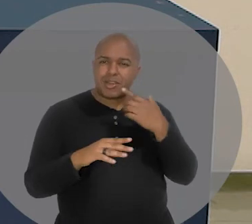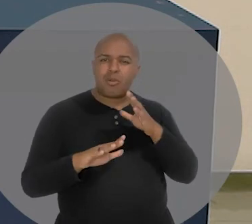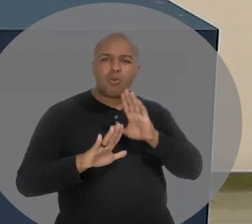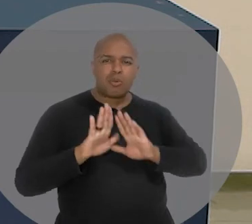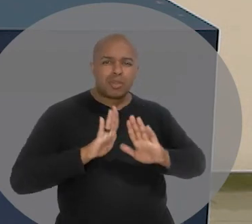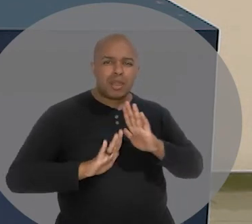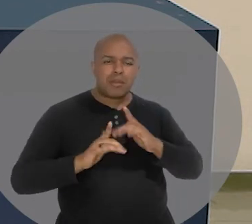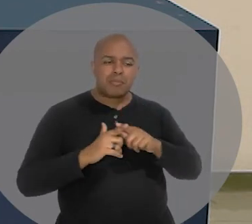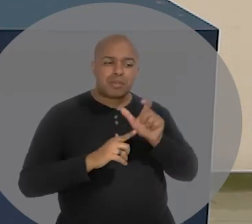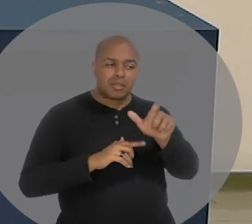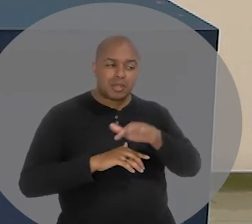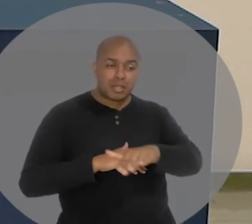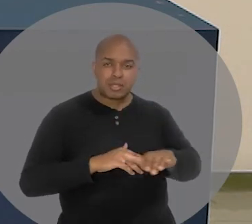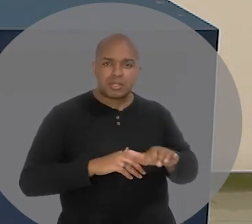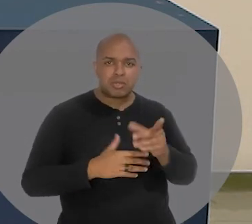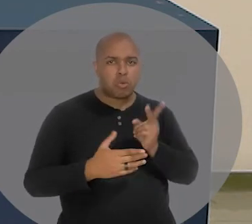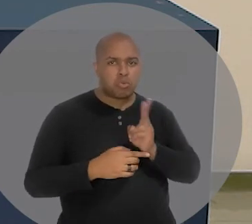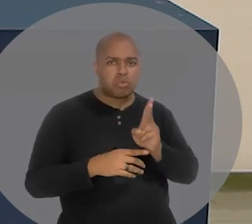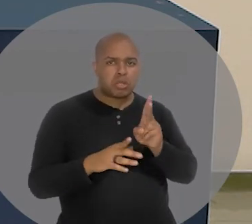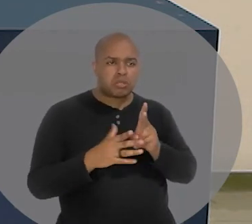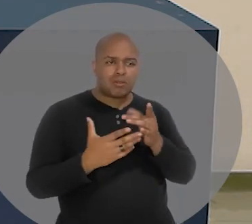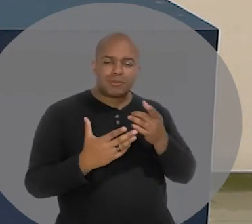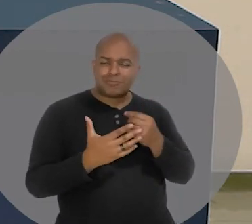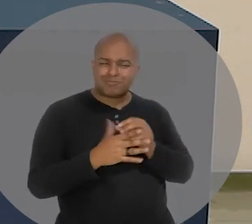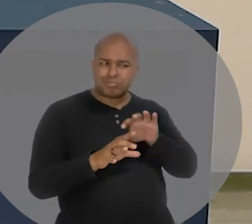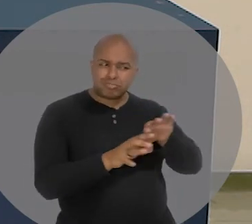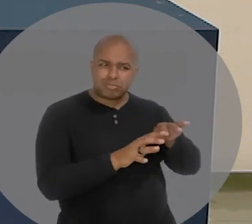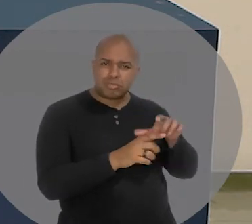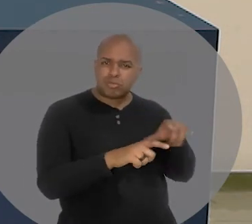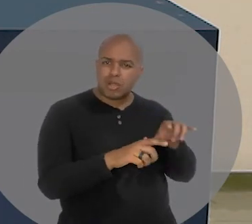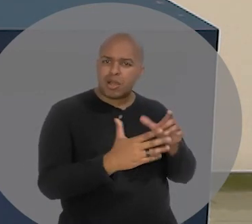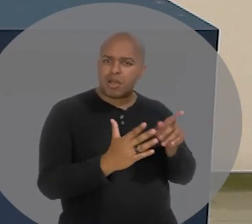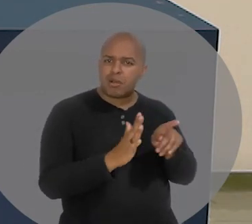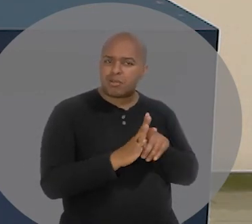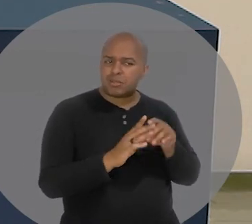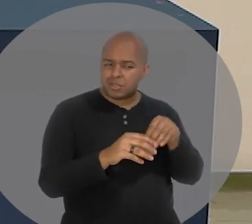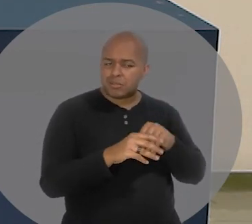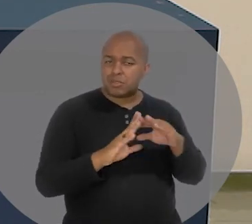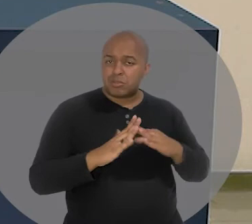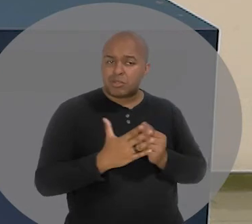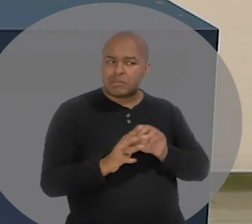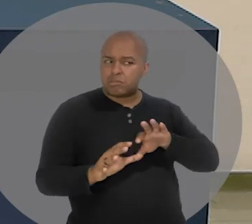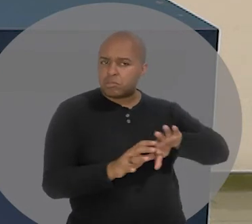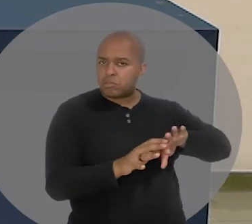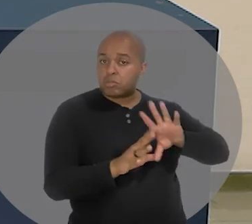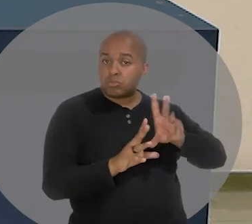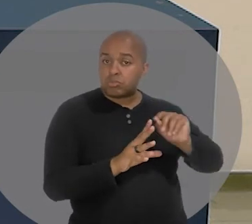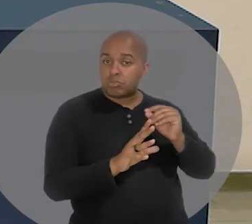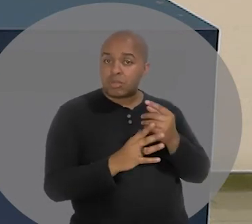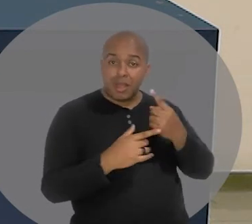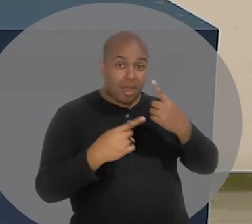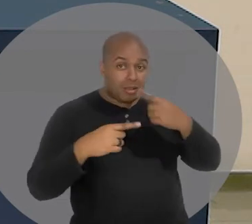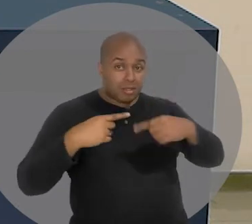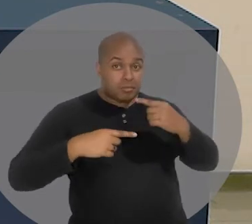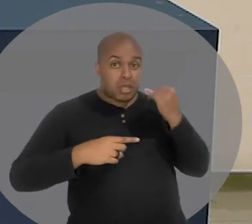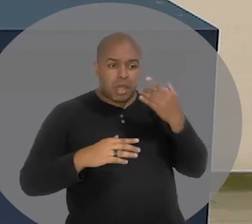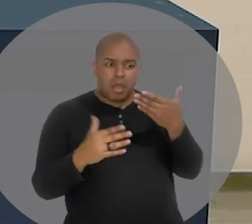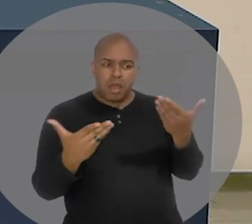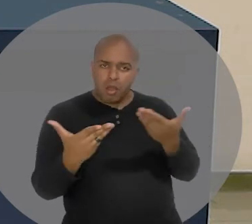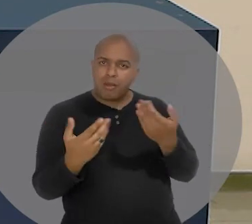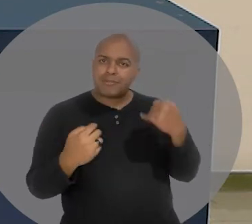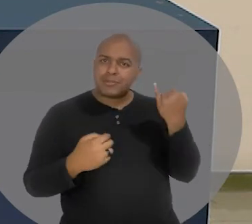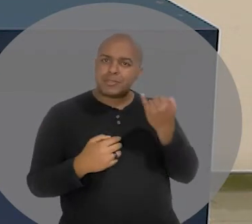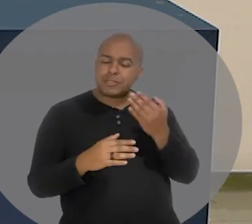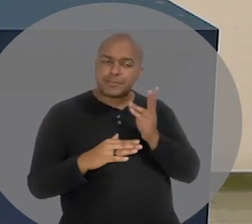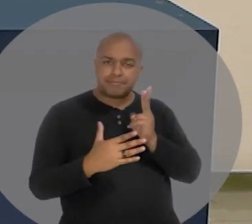essa criança não permaneça marginalizada no interior da escola. Então, acho que esse debate ele é um debate atual e é um debate